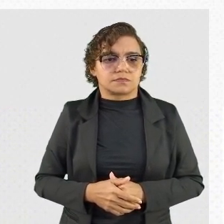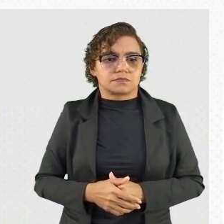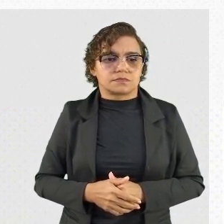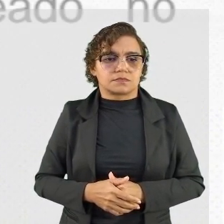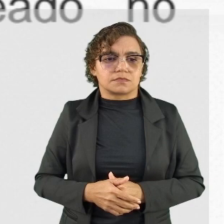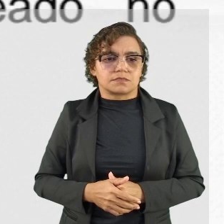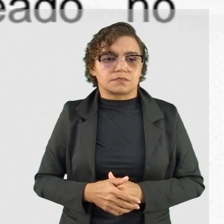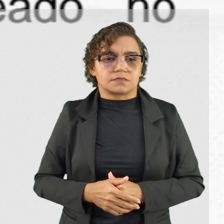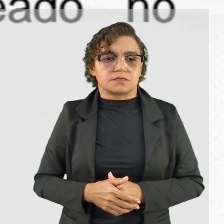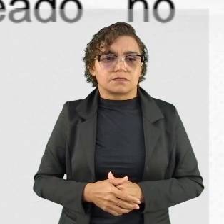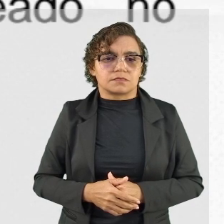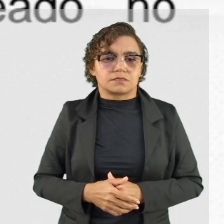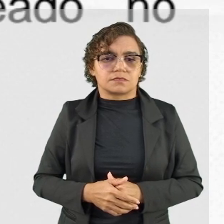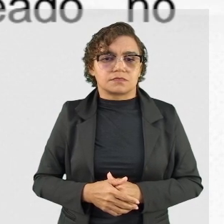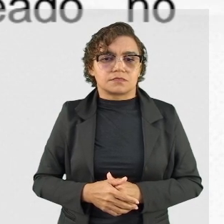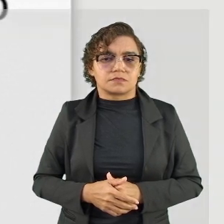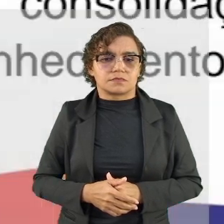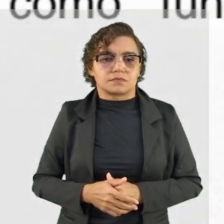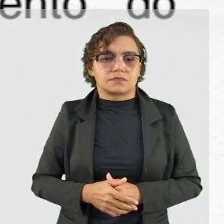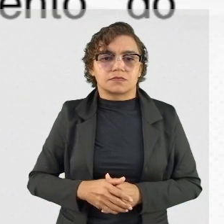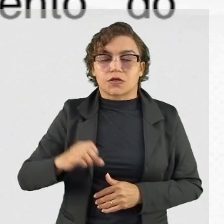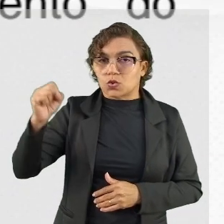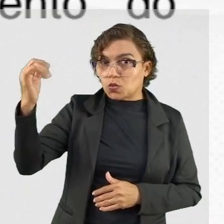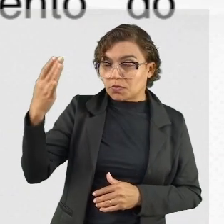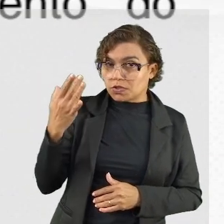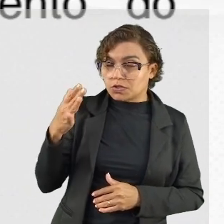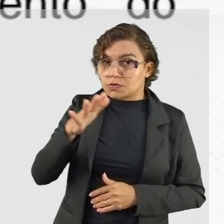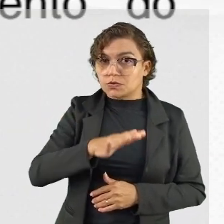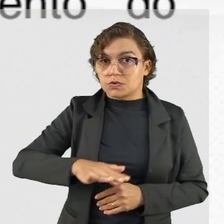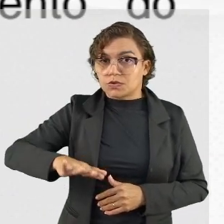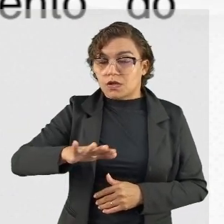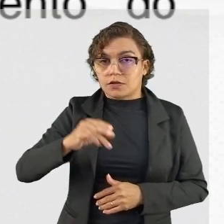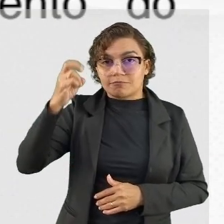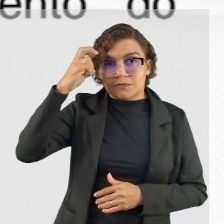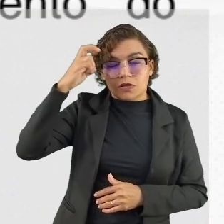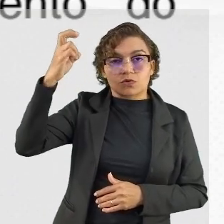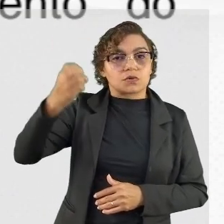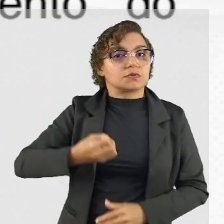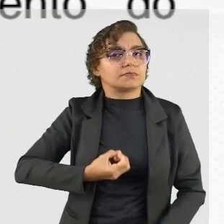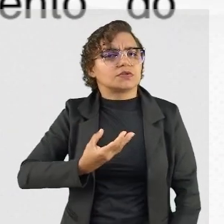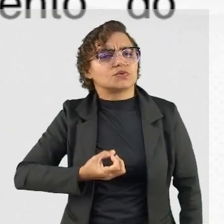Ou seja, o iluminismo, em seu âmbito intelectual, expressou o quê?